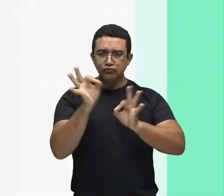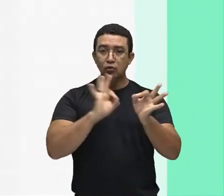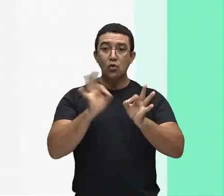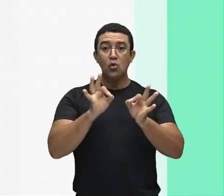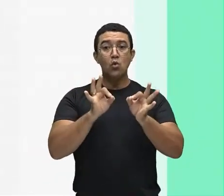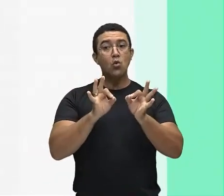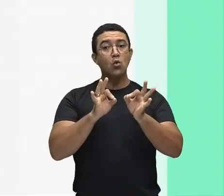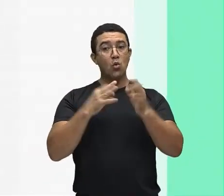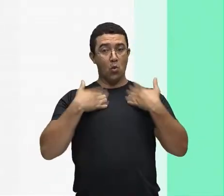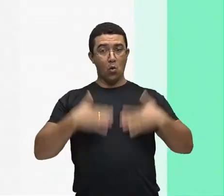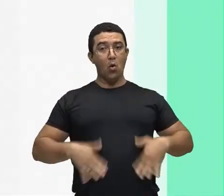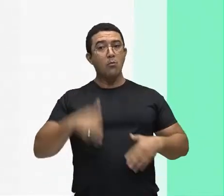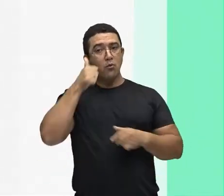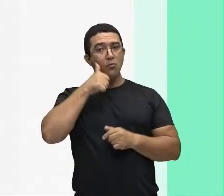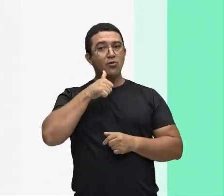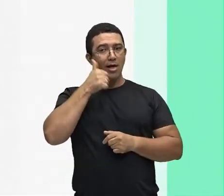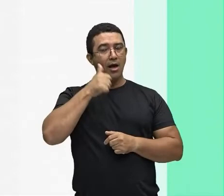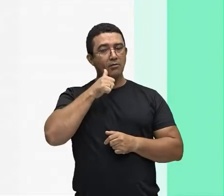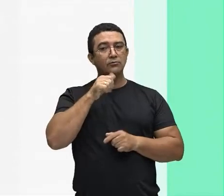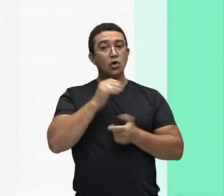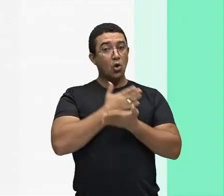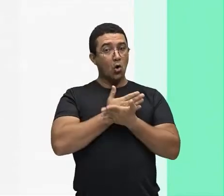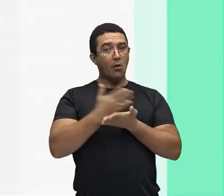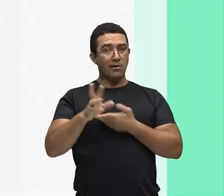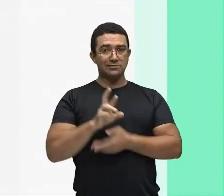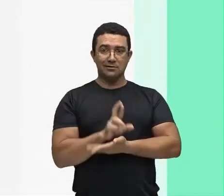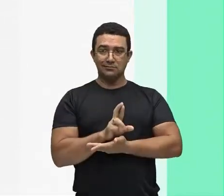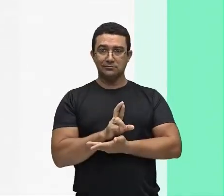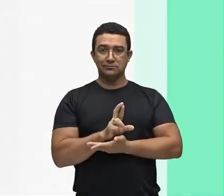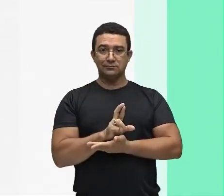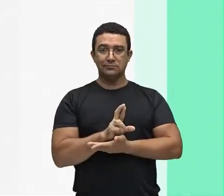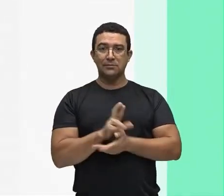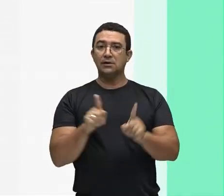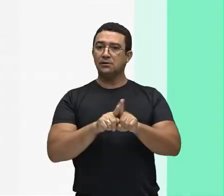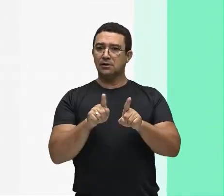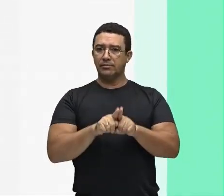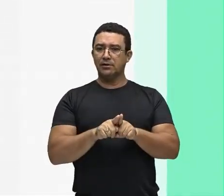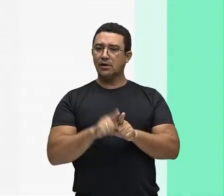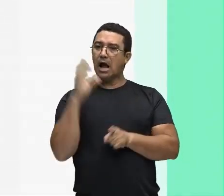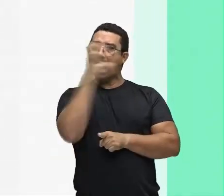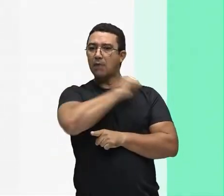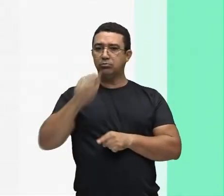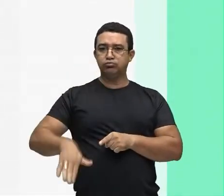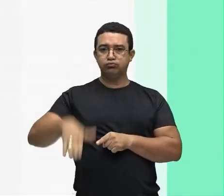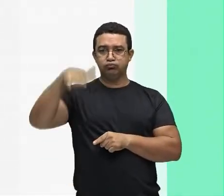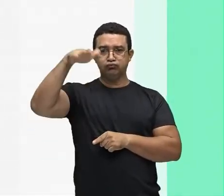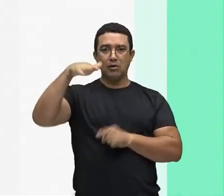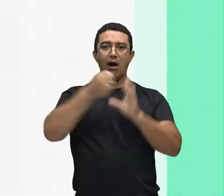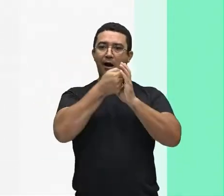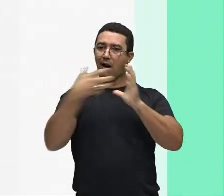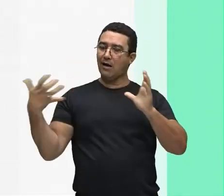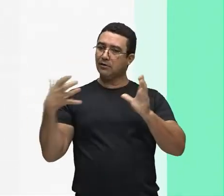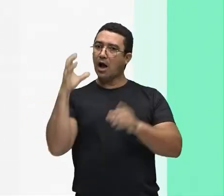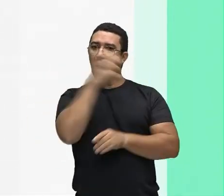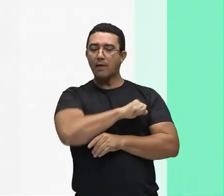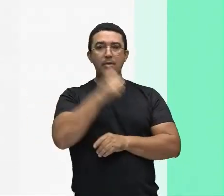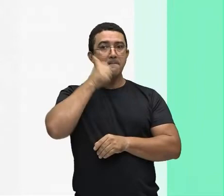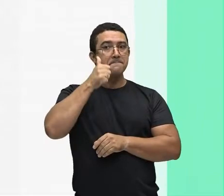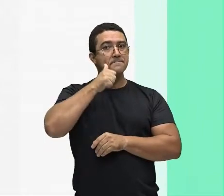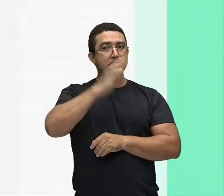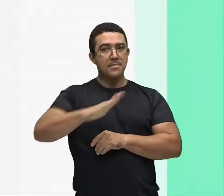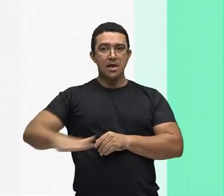reprodução. Temos também o estirão do crescimento, que é uma característica importante, que é o momento em que a menina cresce